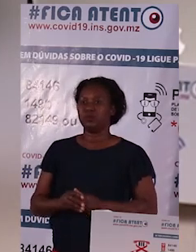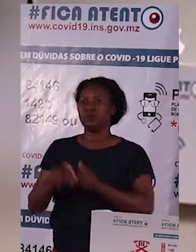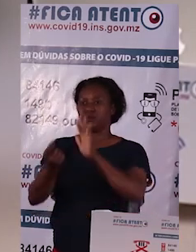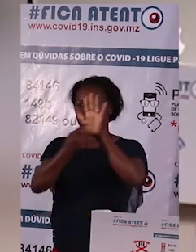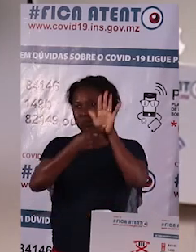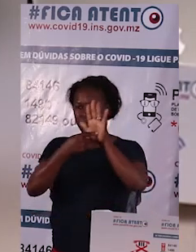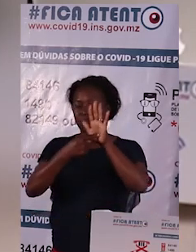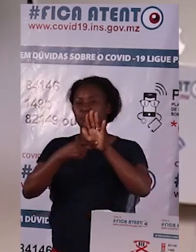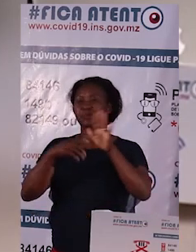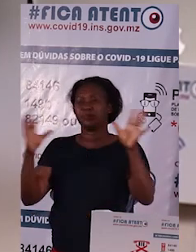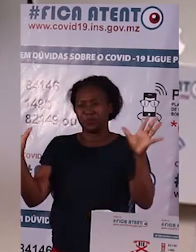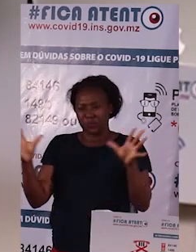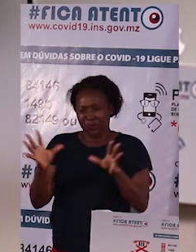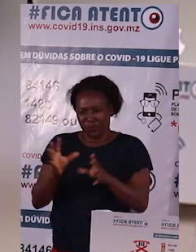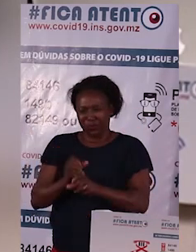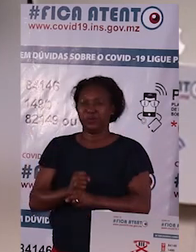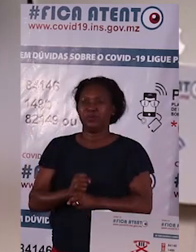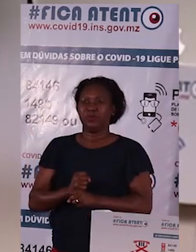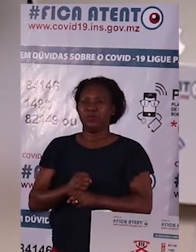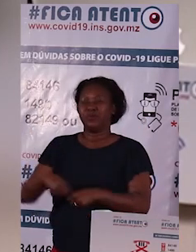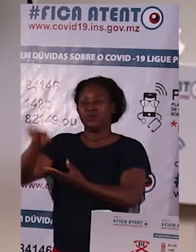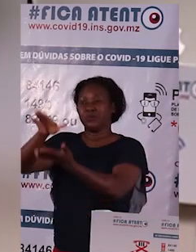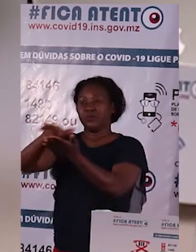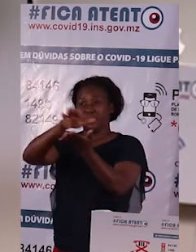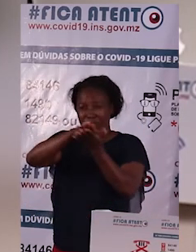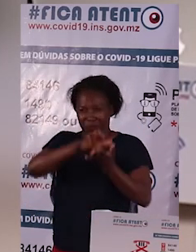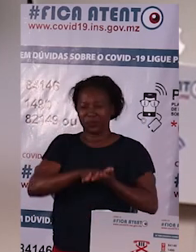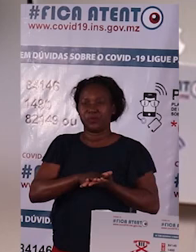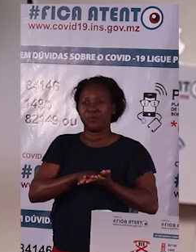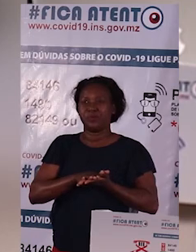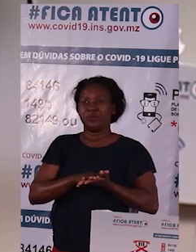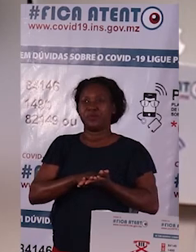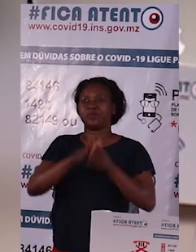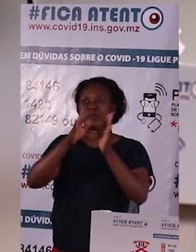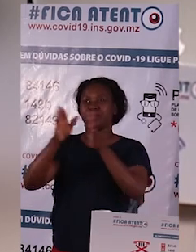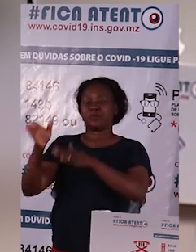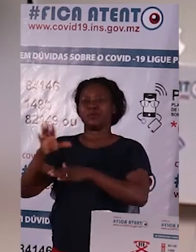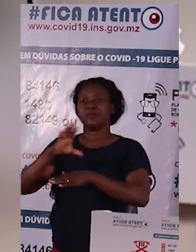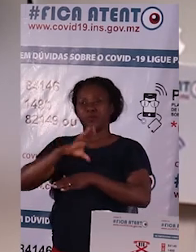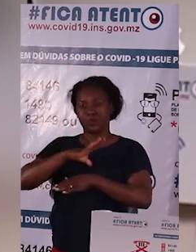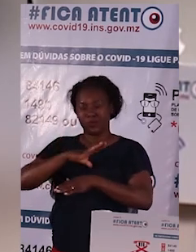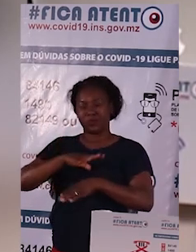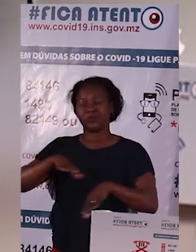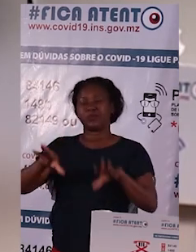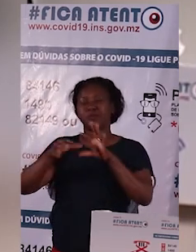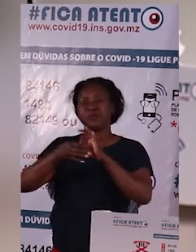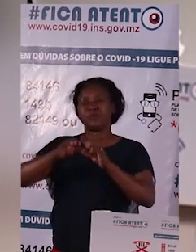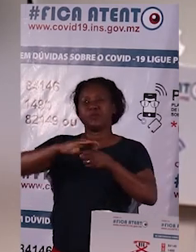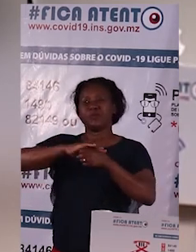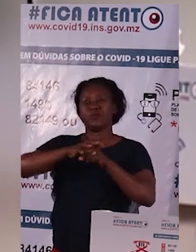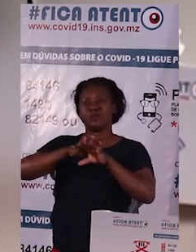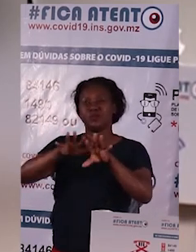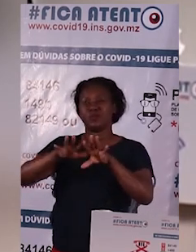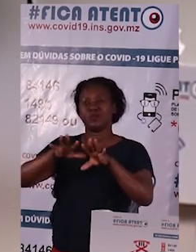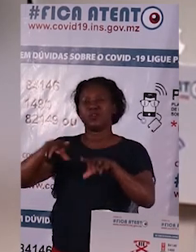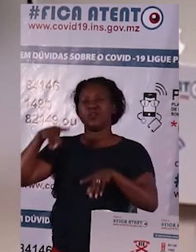Isto é um resumo da localização dos casos de Covid-19 ligados ao caso do índex de afungi. Agora